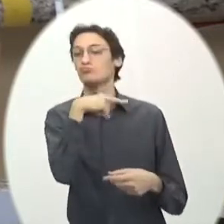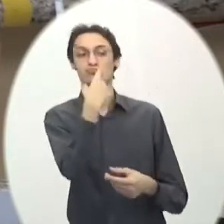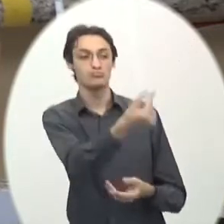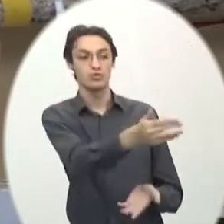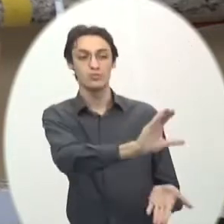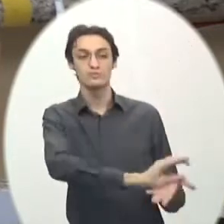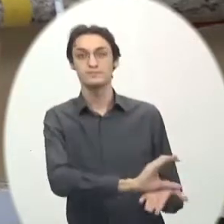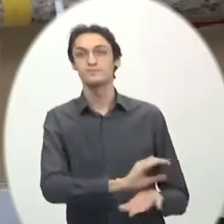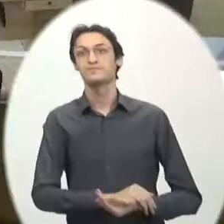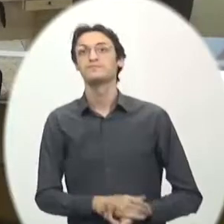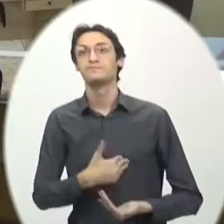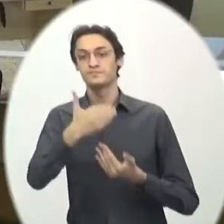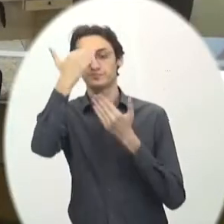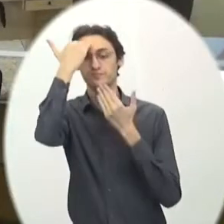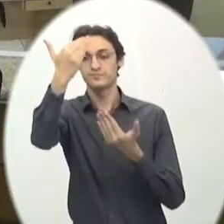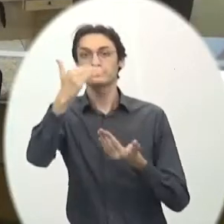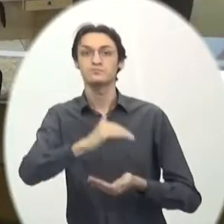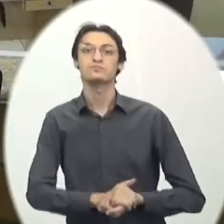Ok. Obrigado, doutor Rodrigo.